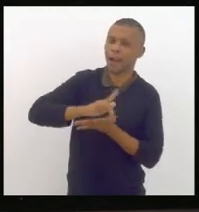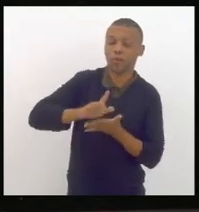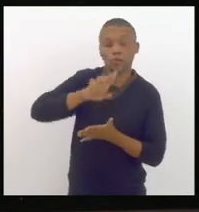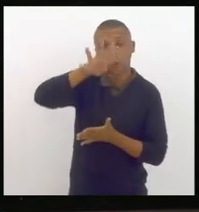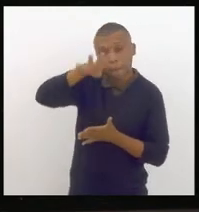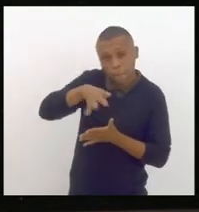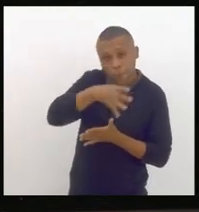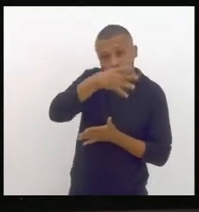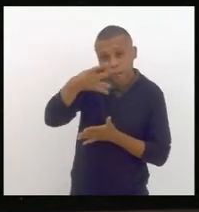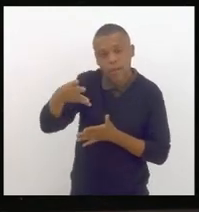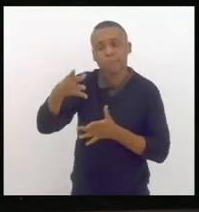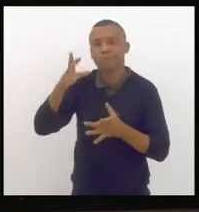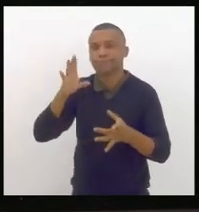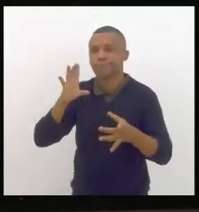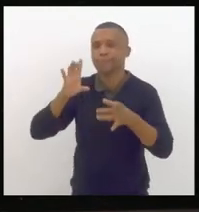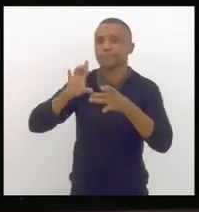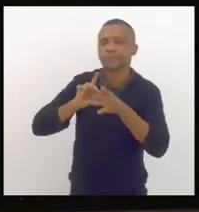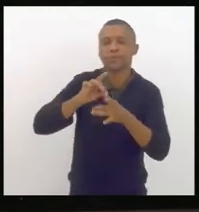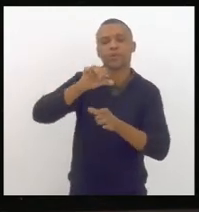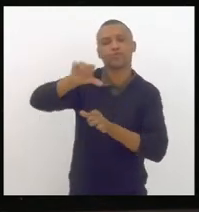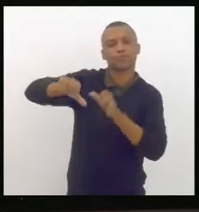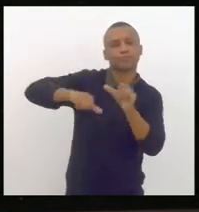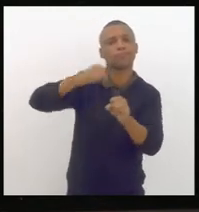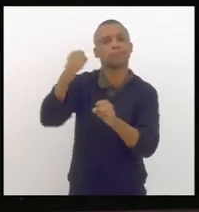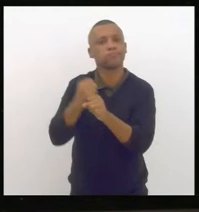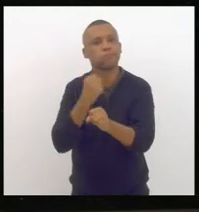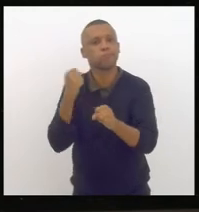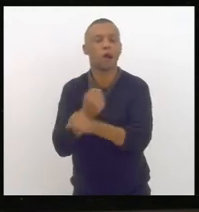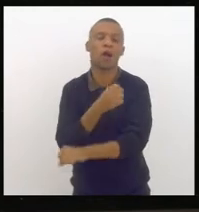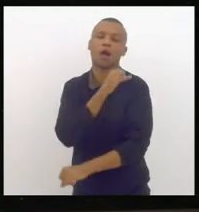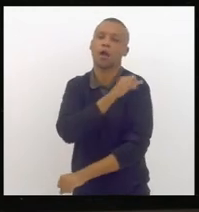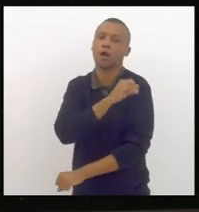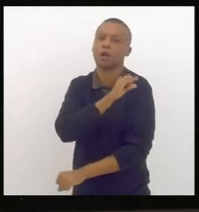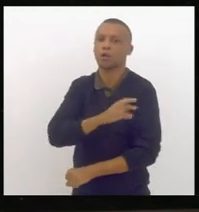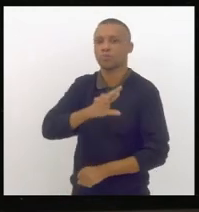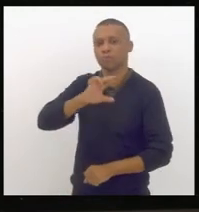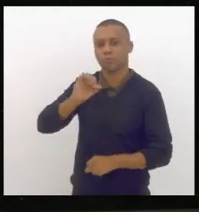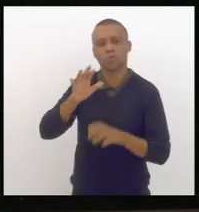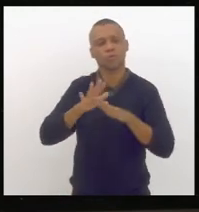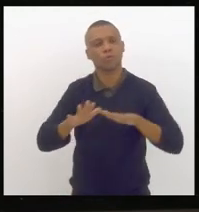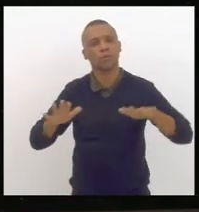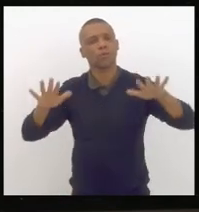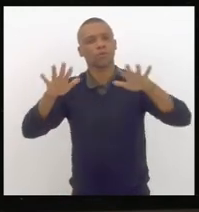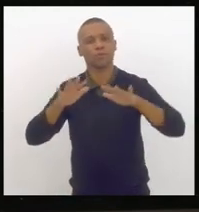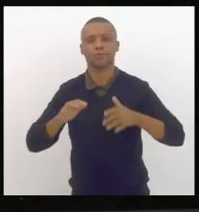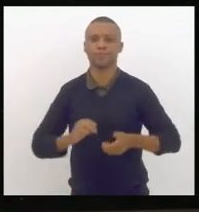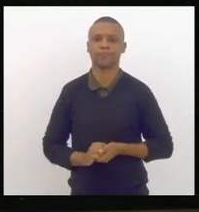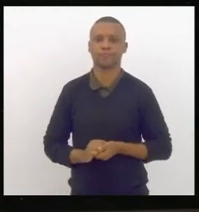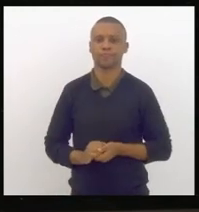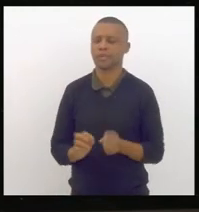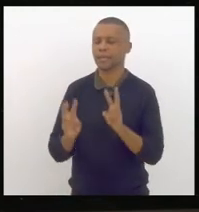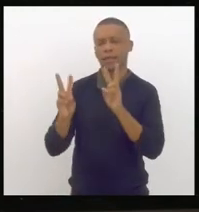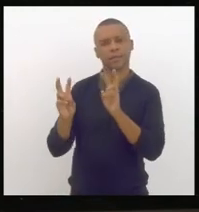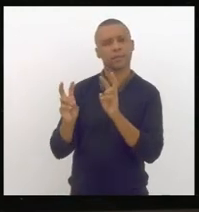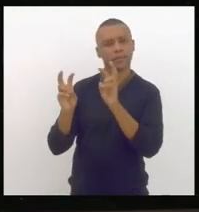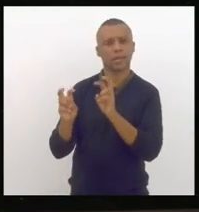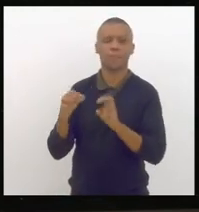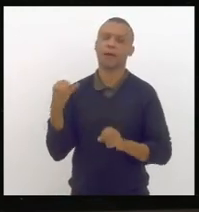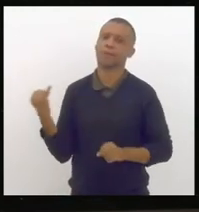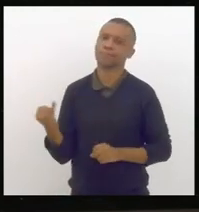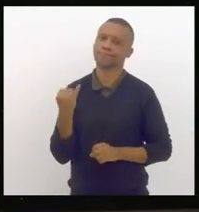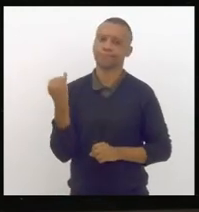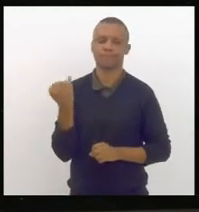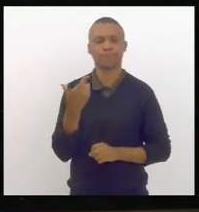urbanização e reurbanização da cidade do Rio de Janeiro. E esse tema é um tema fundamental. No âmbito